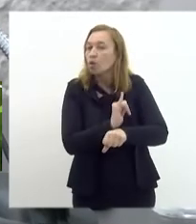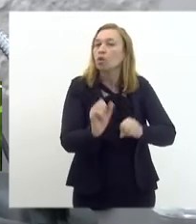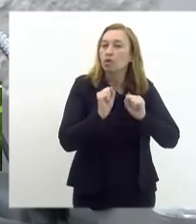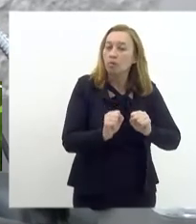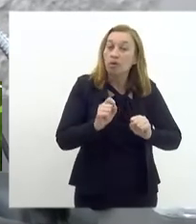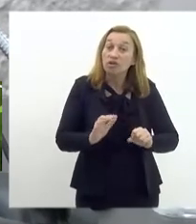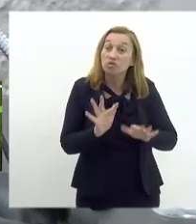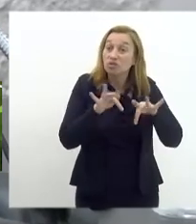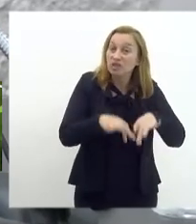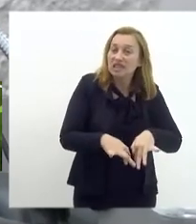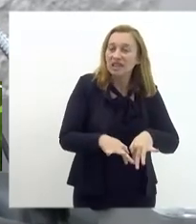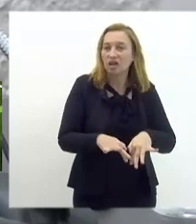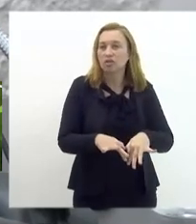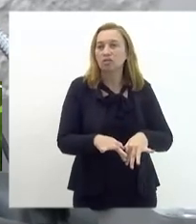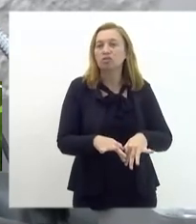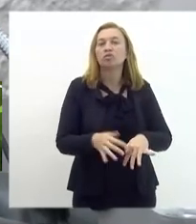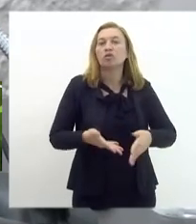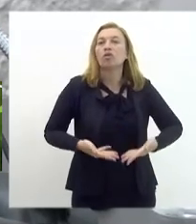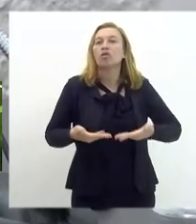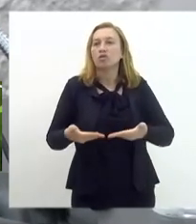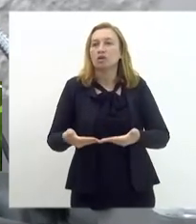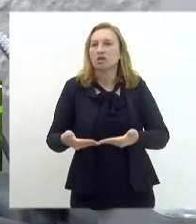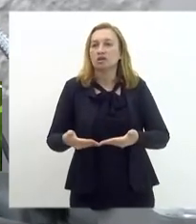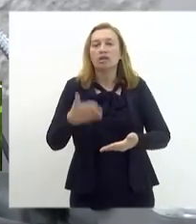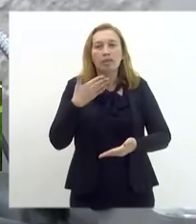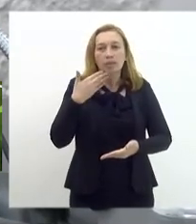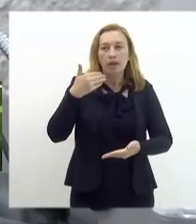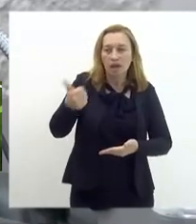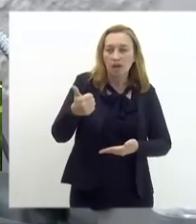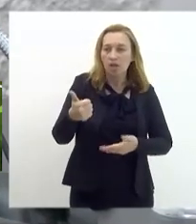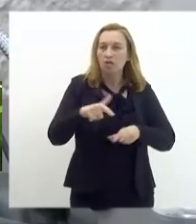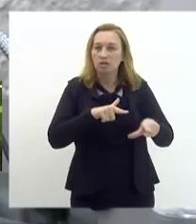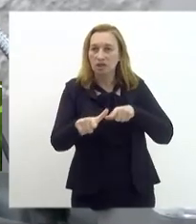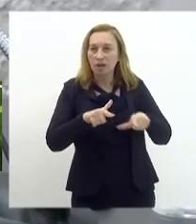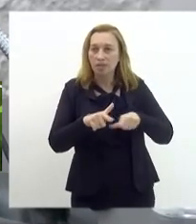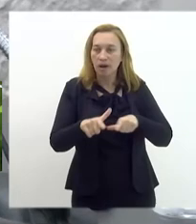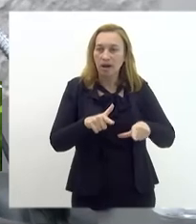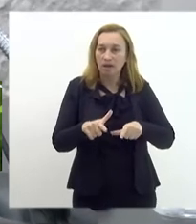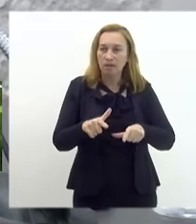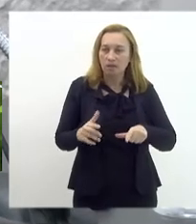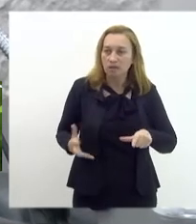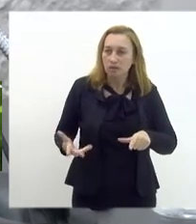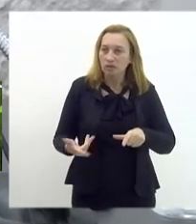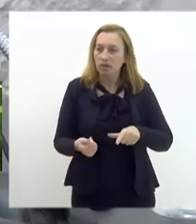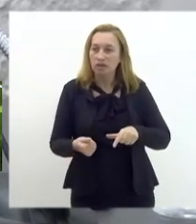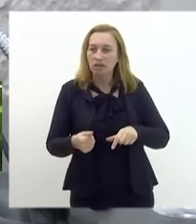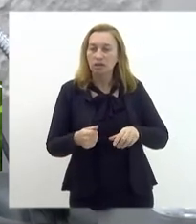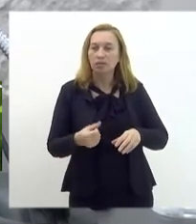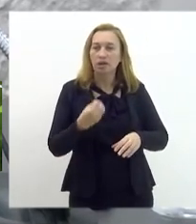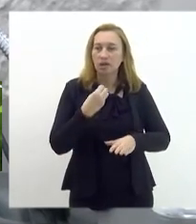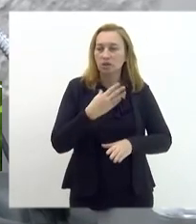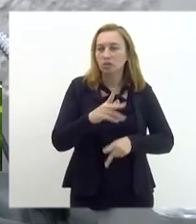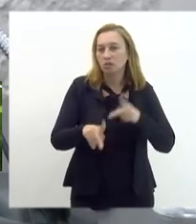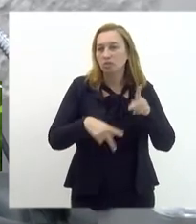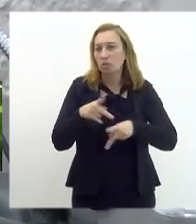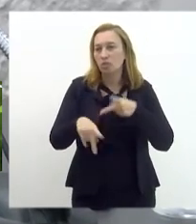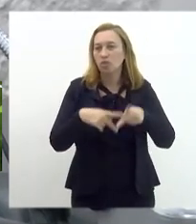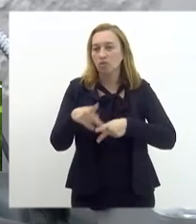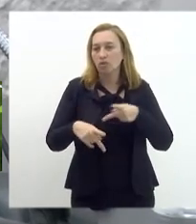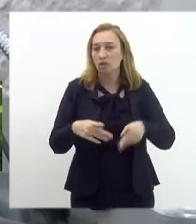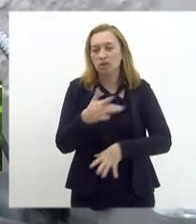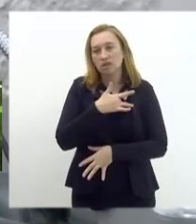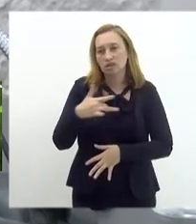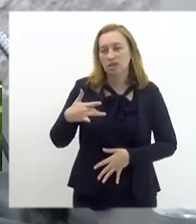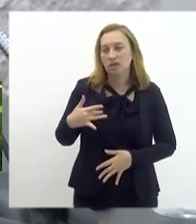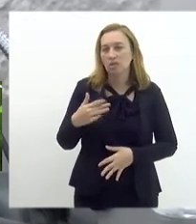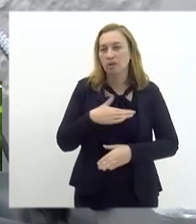no final da linha, oferecer a melhor prestação de serviço para a população, que é o bem-estar social de todas e todos, e um